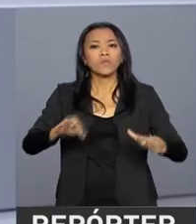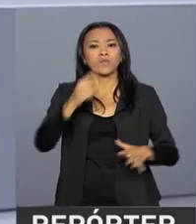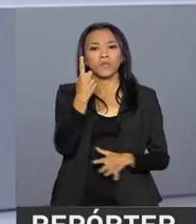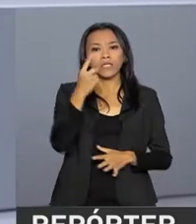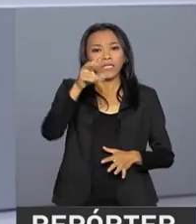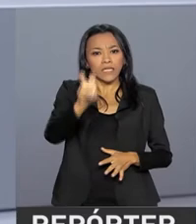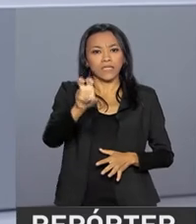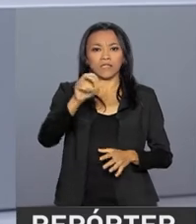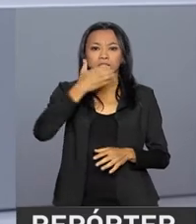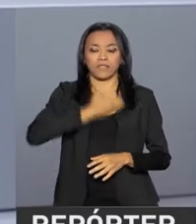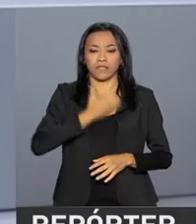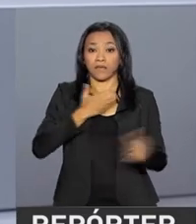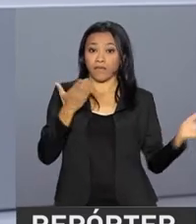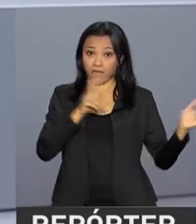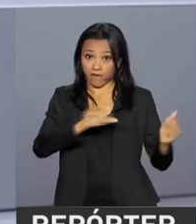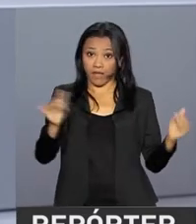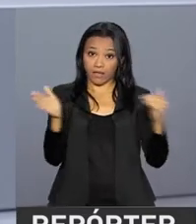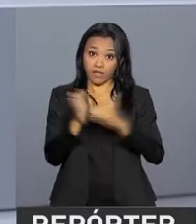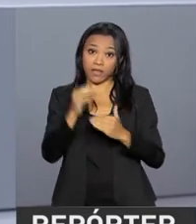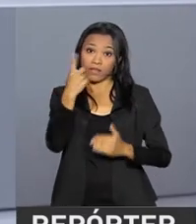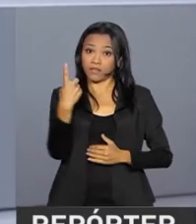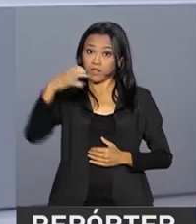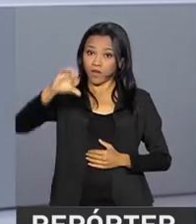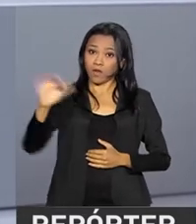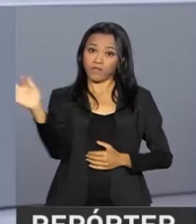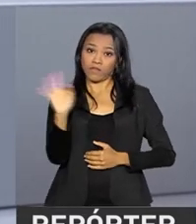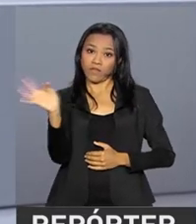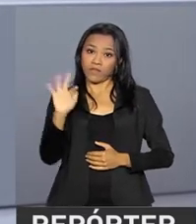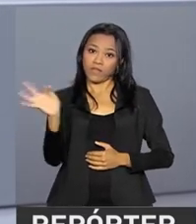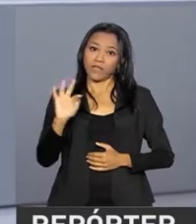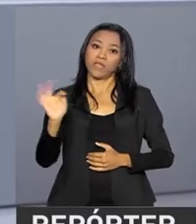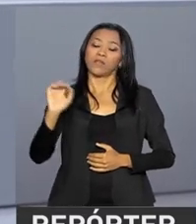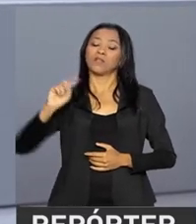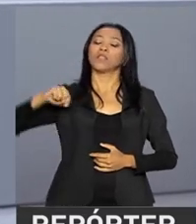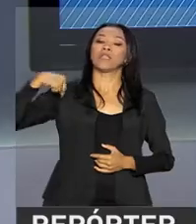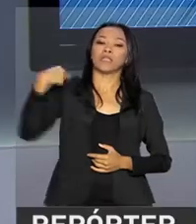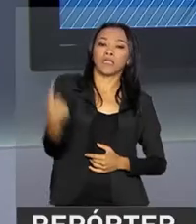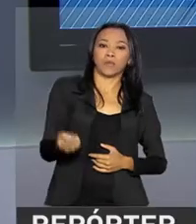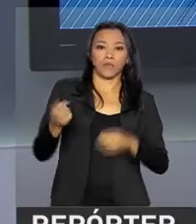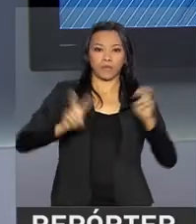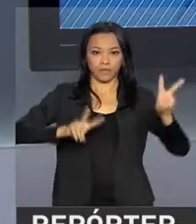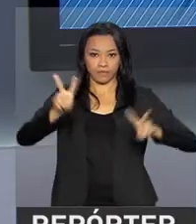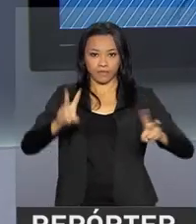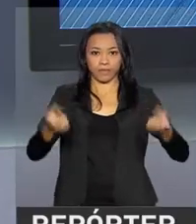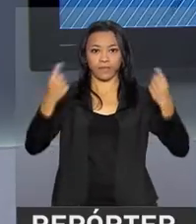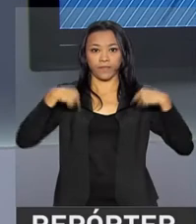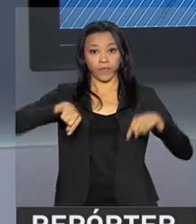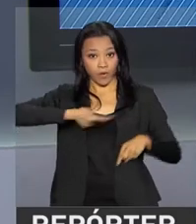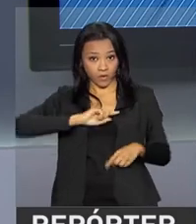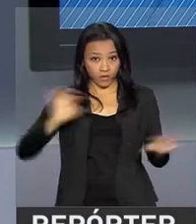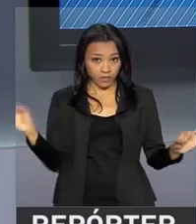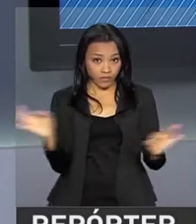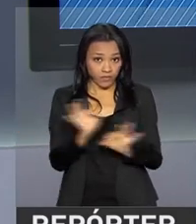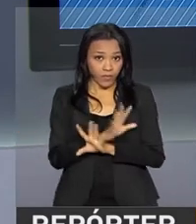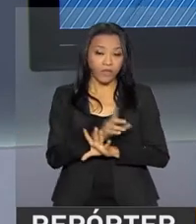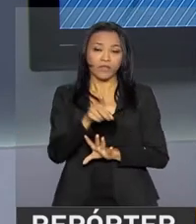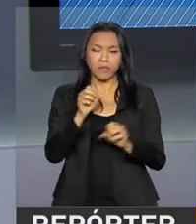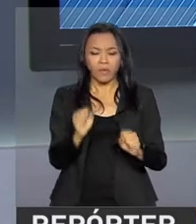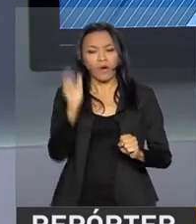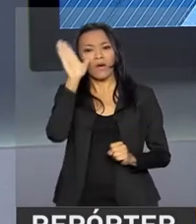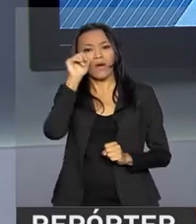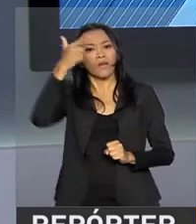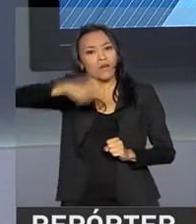e vai até 19 de fevereiro final de semana após o carnaval nós ficamos por aqui você pode ver as reportagens